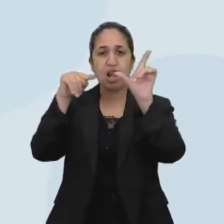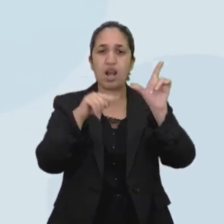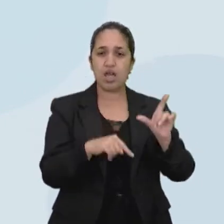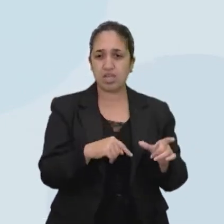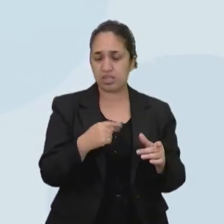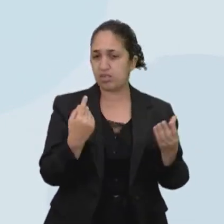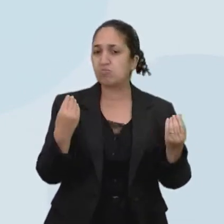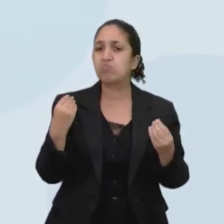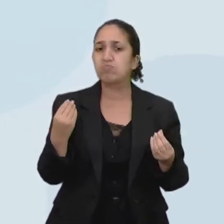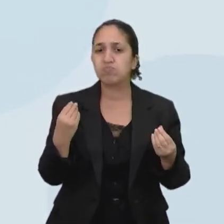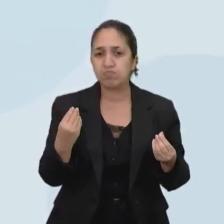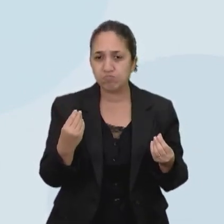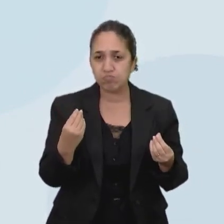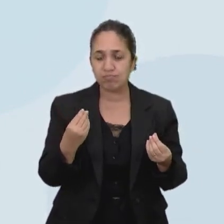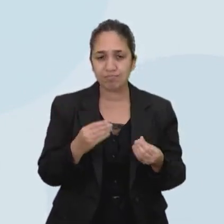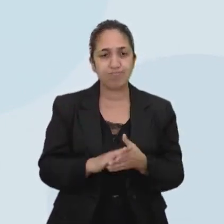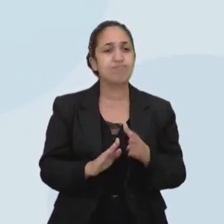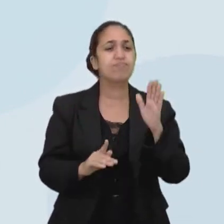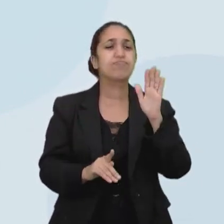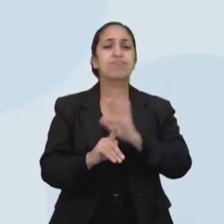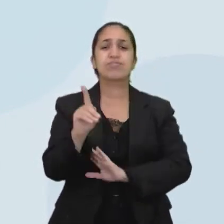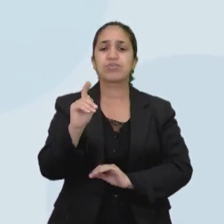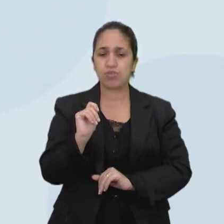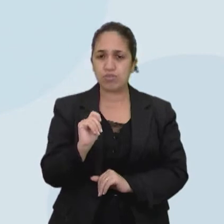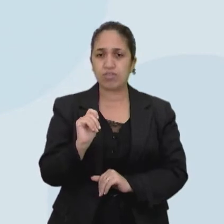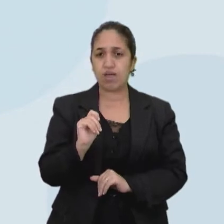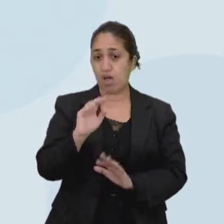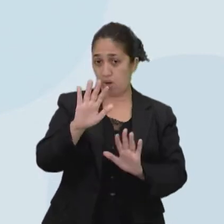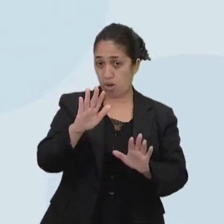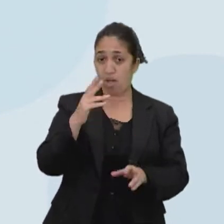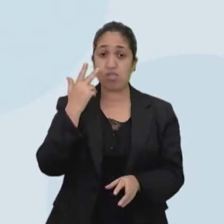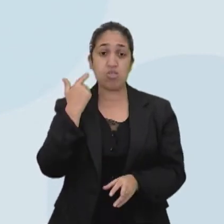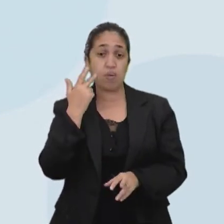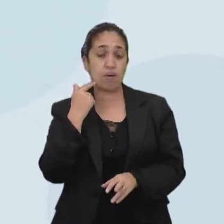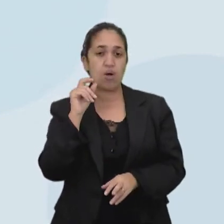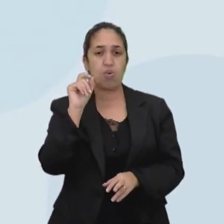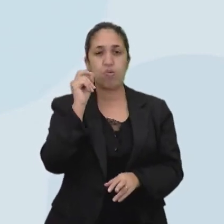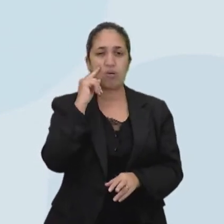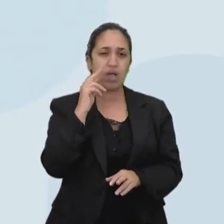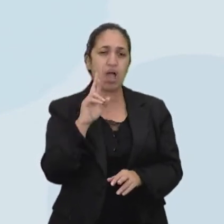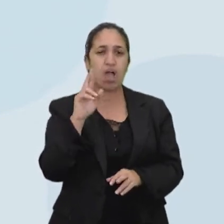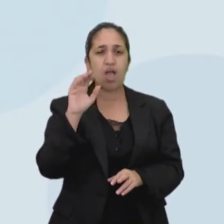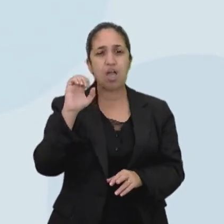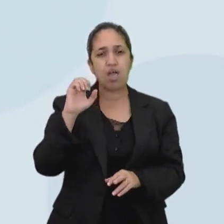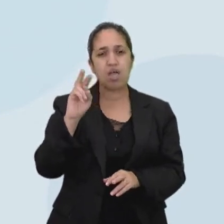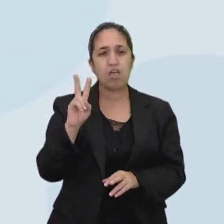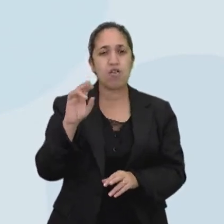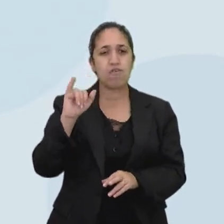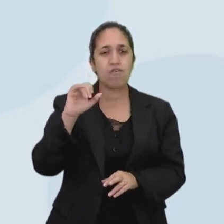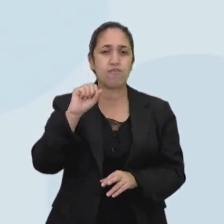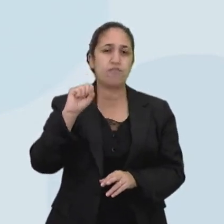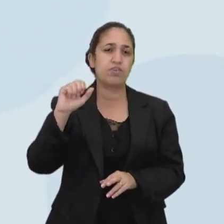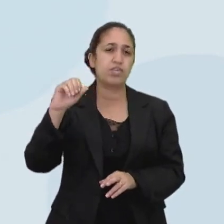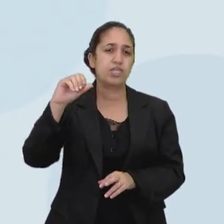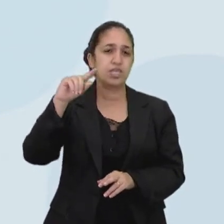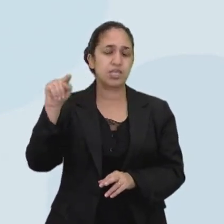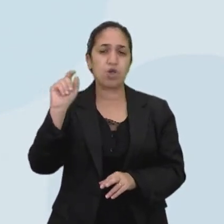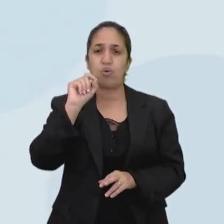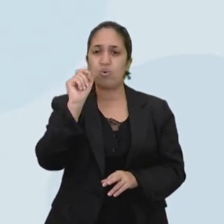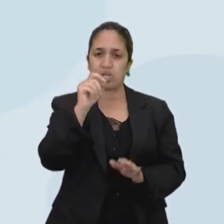corrigi-lo gramaticalmente? E a gente faz essa pergunta porque é muito comum, quando a gente vai falar de revisão, as pessoas pensarem exatamente nisso, né,